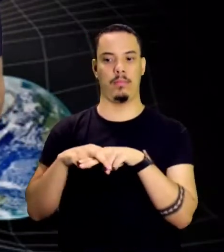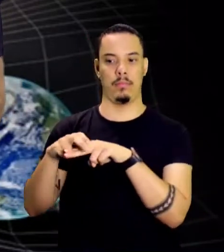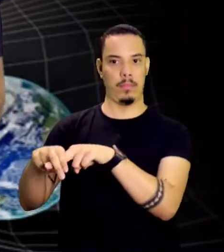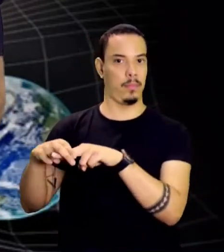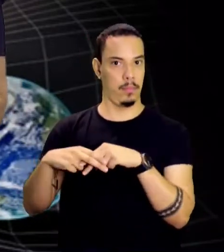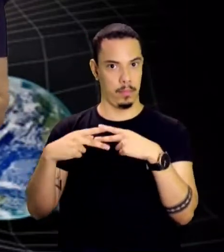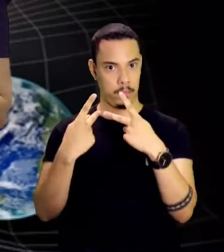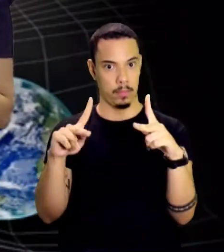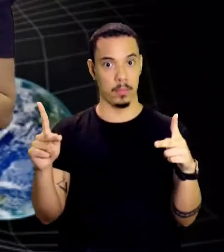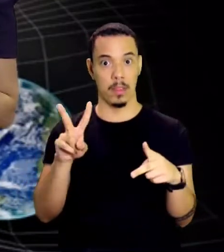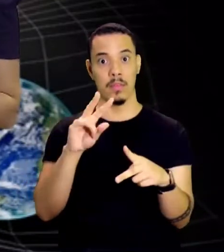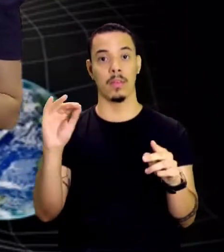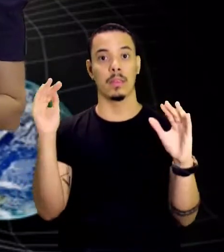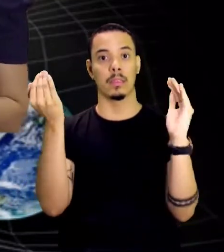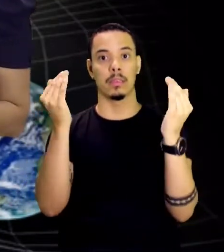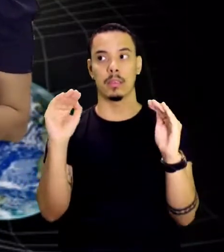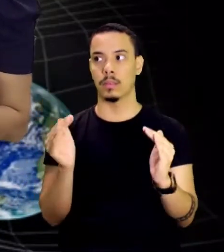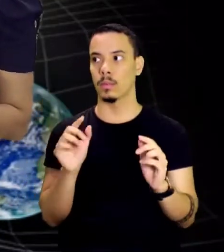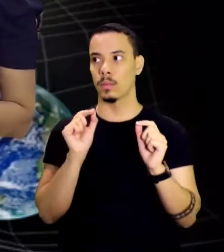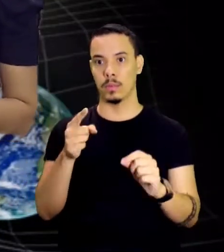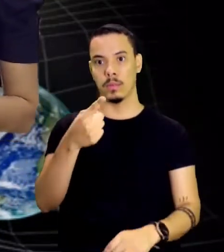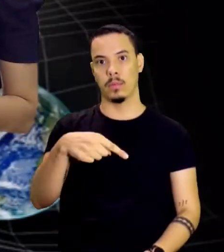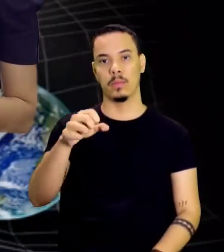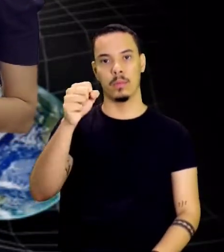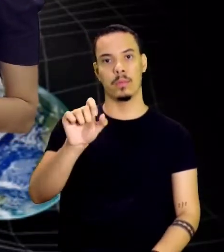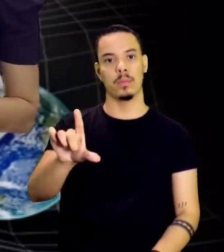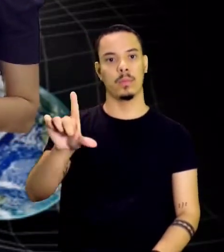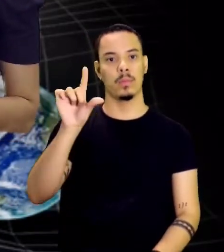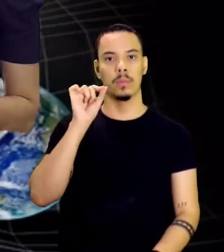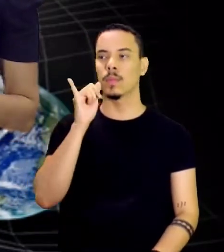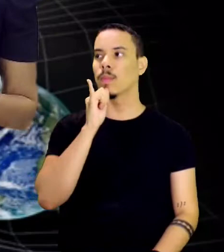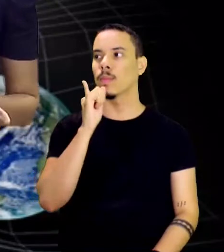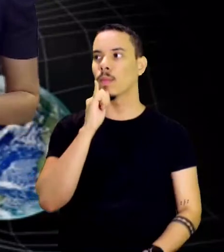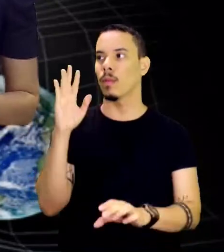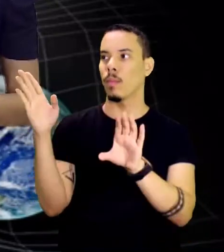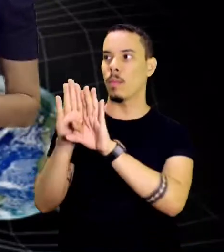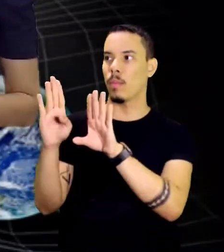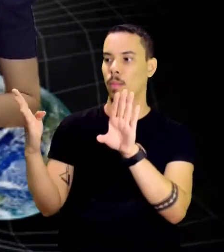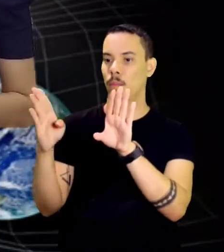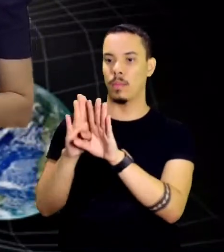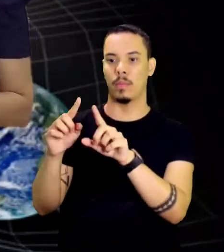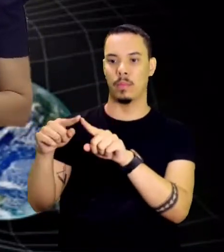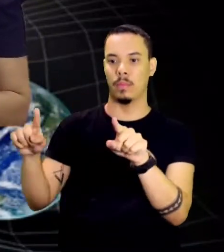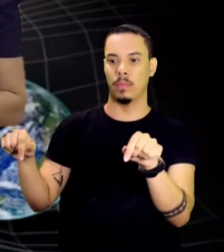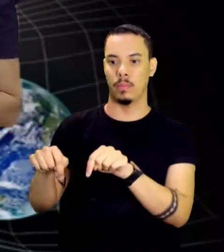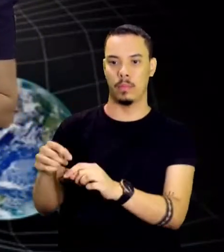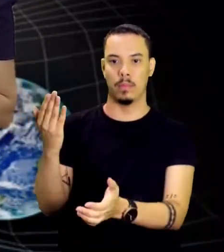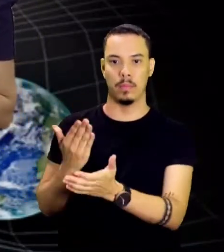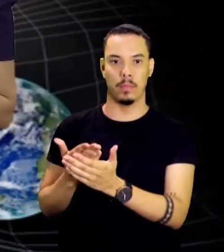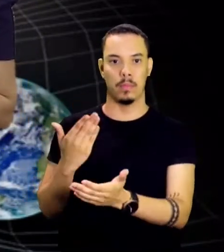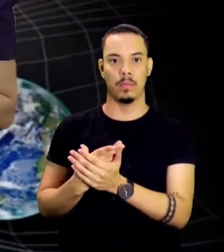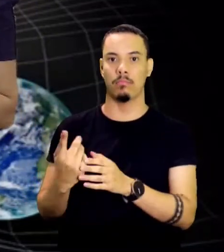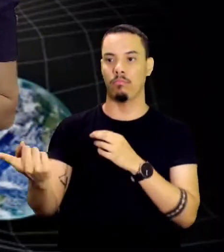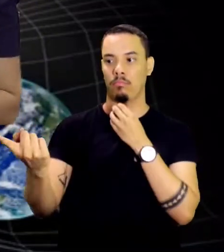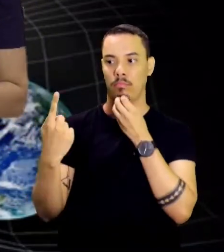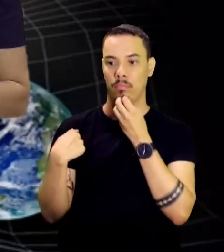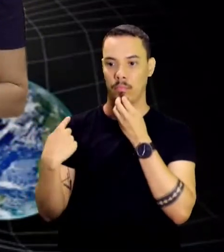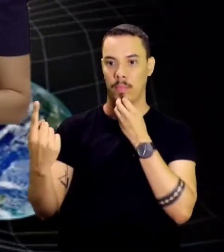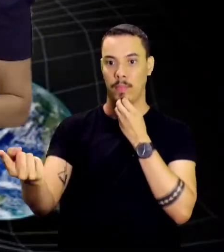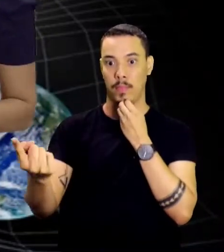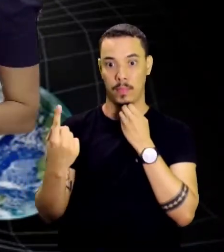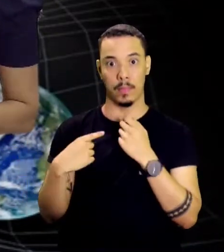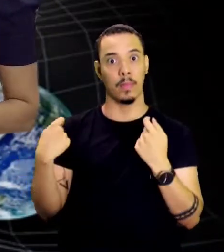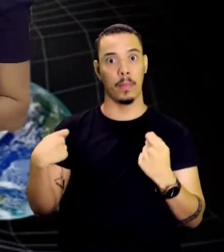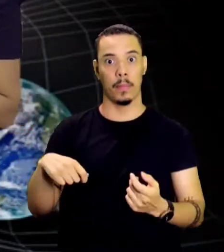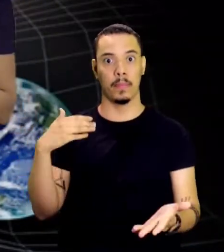Então você vai analisar você pode escolher a partir da porta por exemplo da sala de aula onde você entra e sai na sua sala